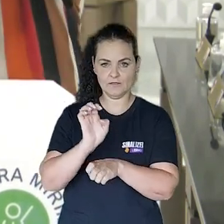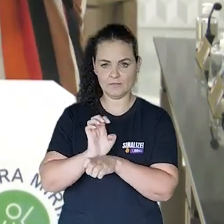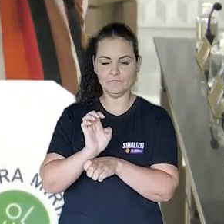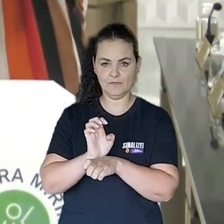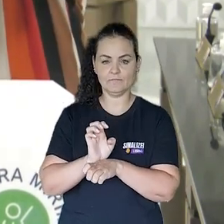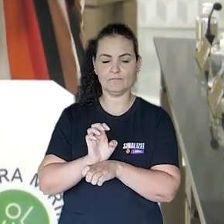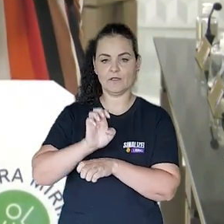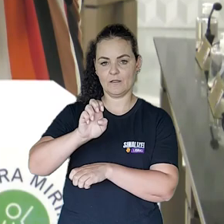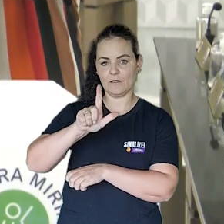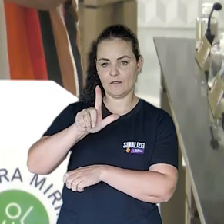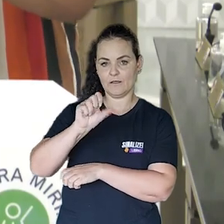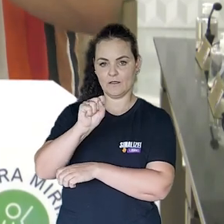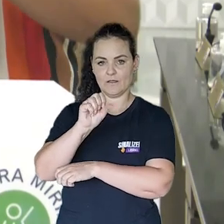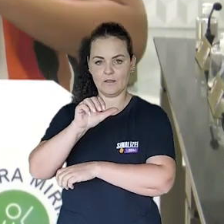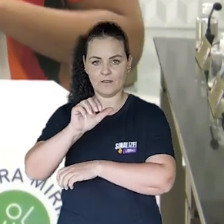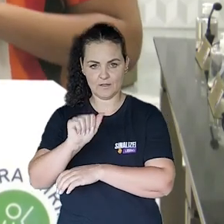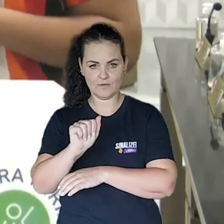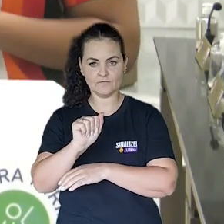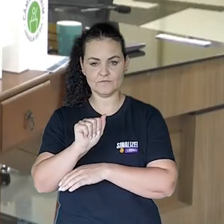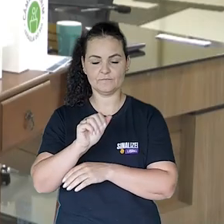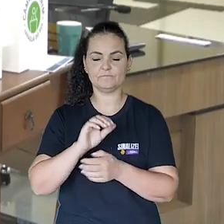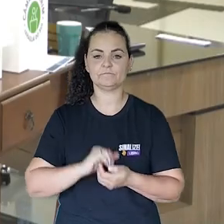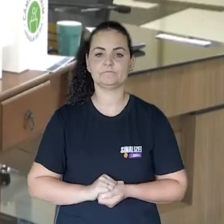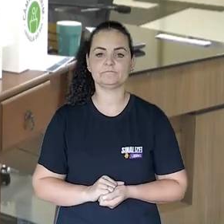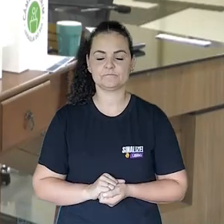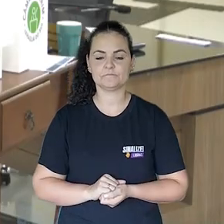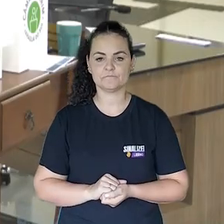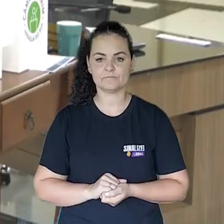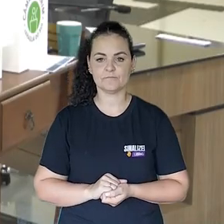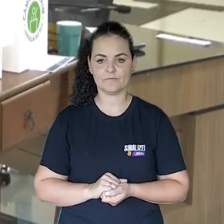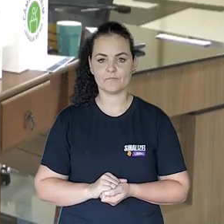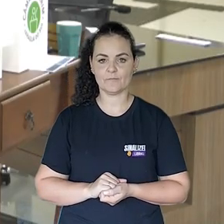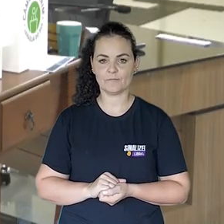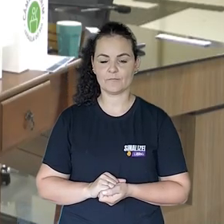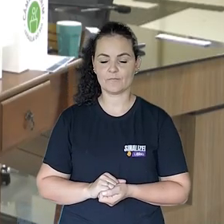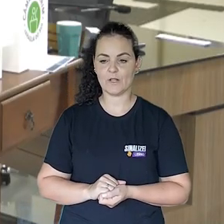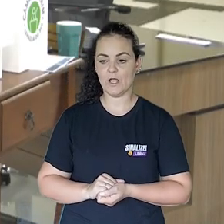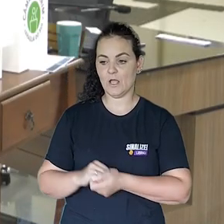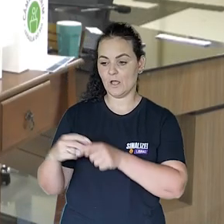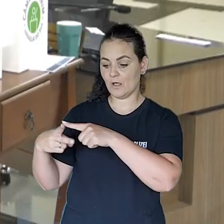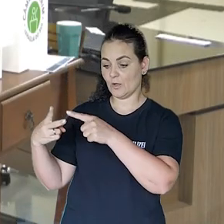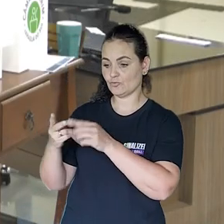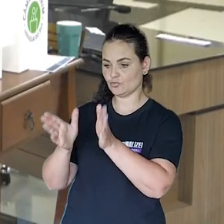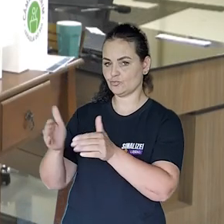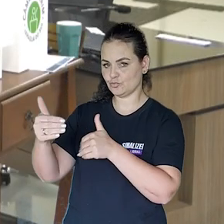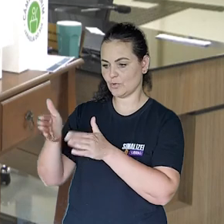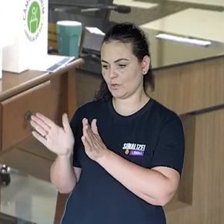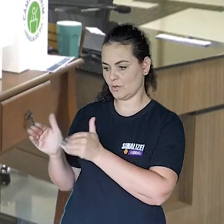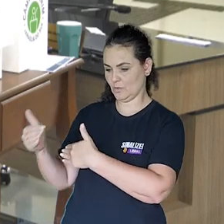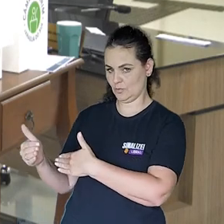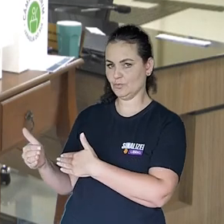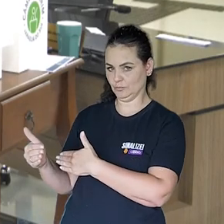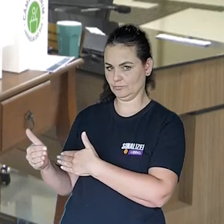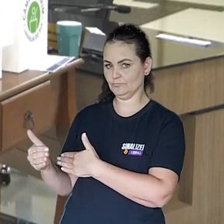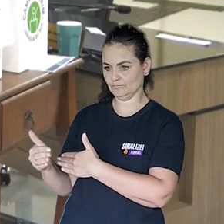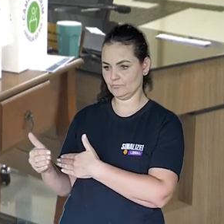só urnas. Só mostra para a câmera, Joel, que as urnas ficaram vazias. Urna 1,